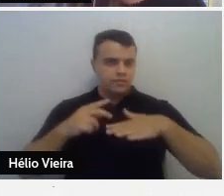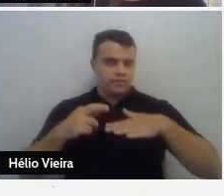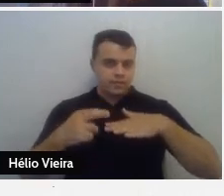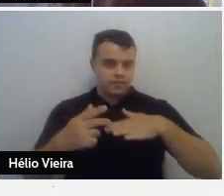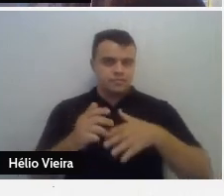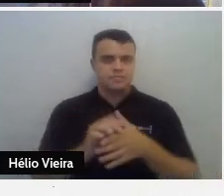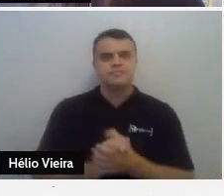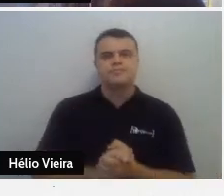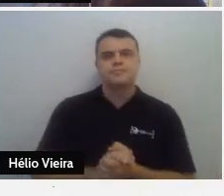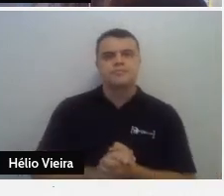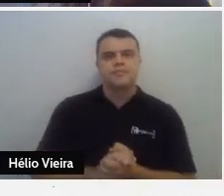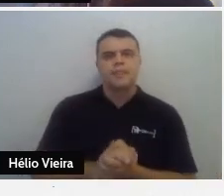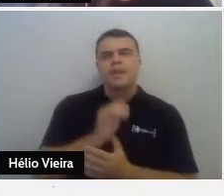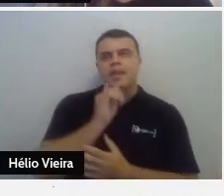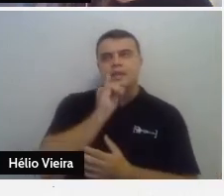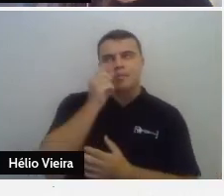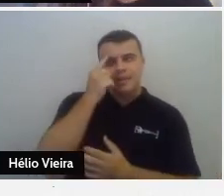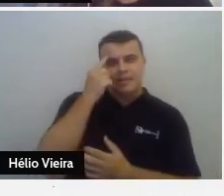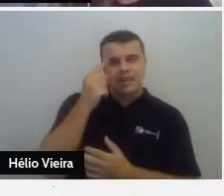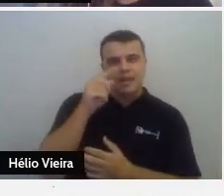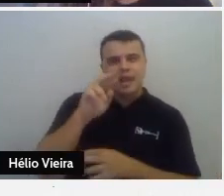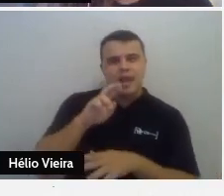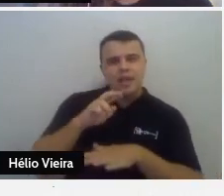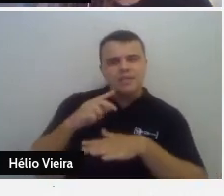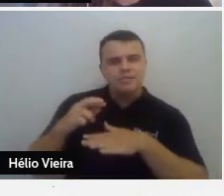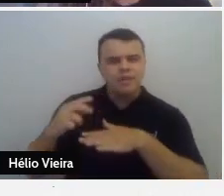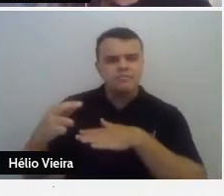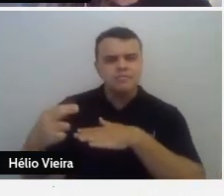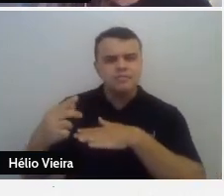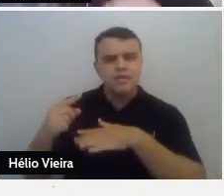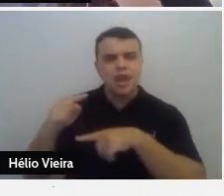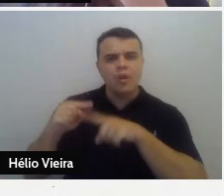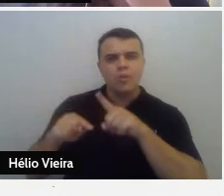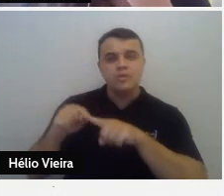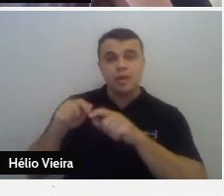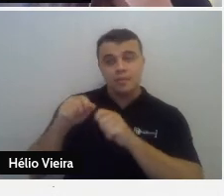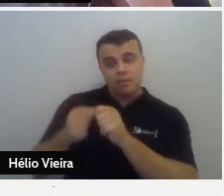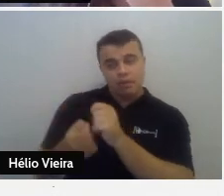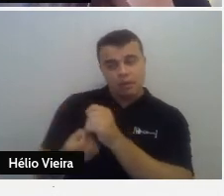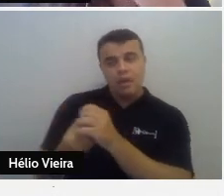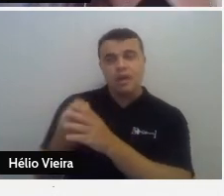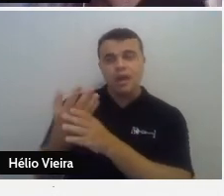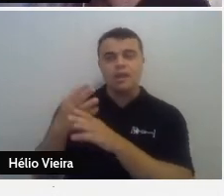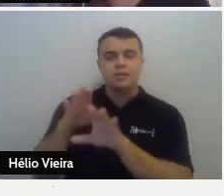né? A ideia do recurso alternativo seria produzir